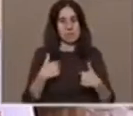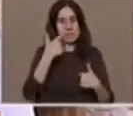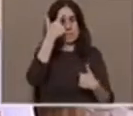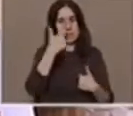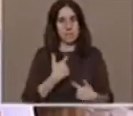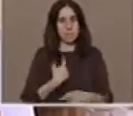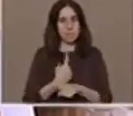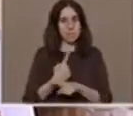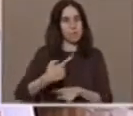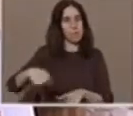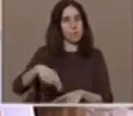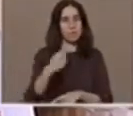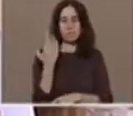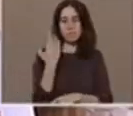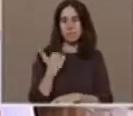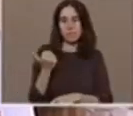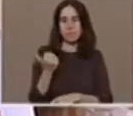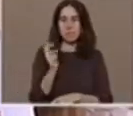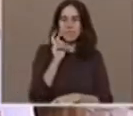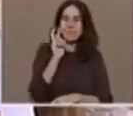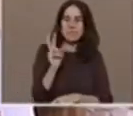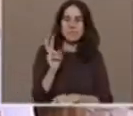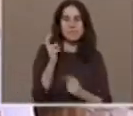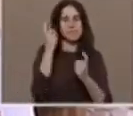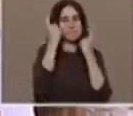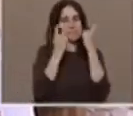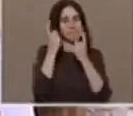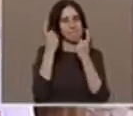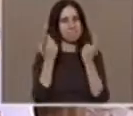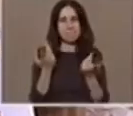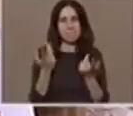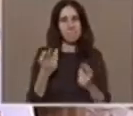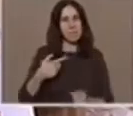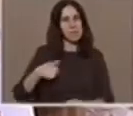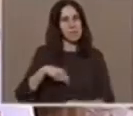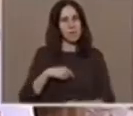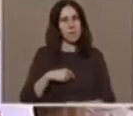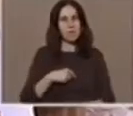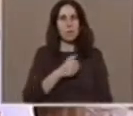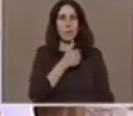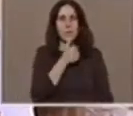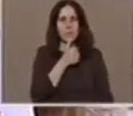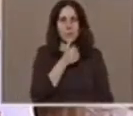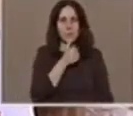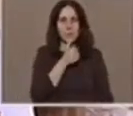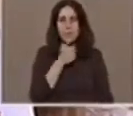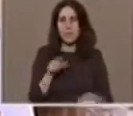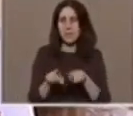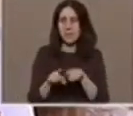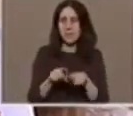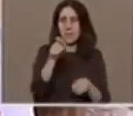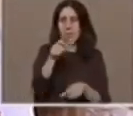somos chamados a ver e interrogar-nos: como podemos alimentar estes